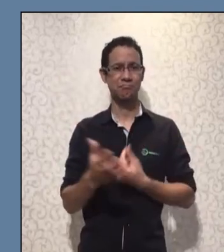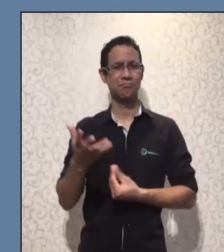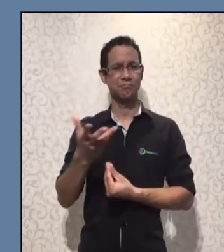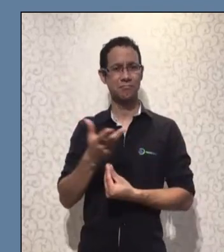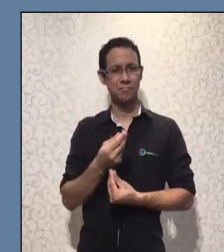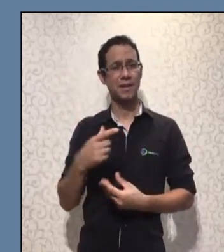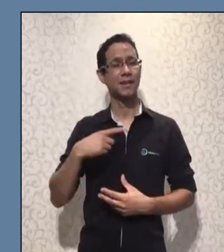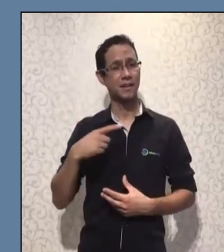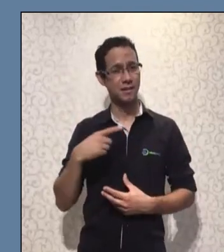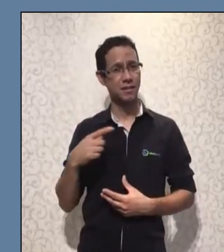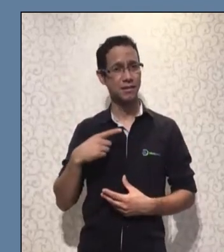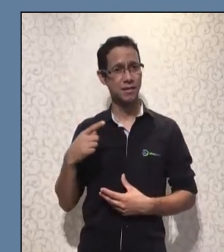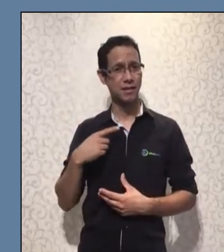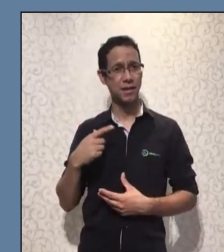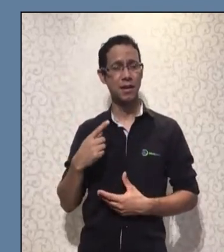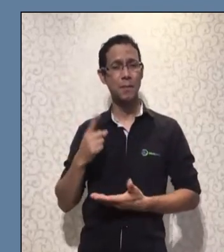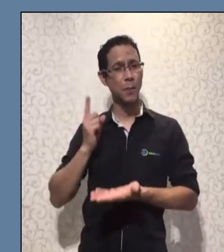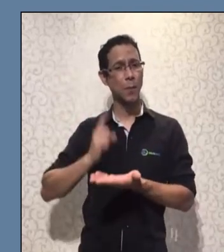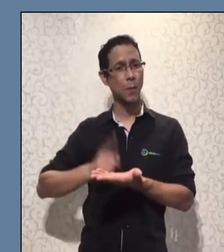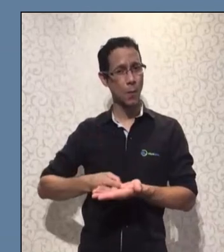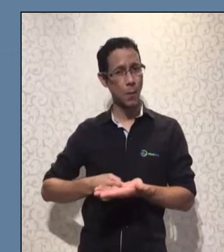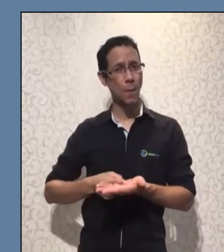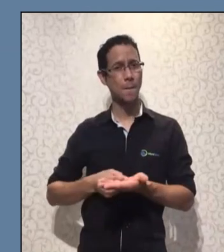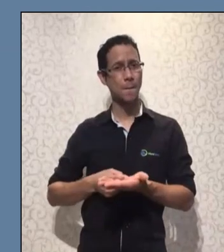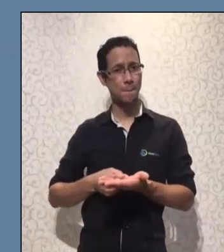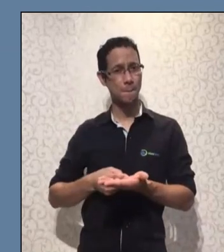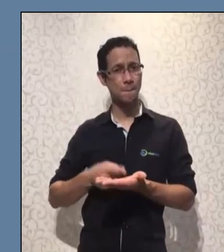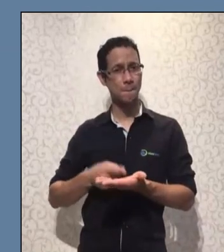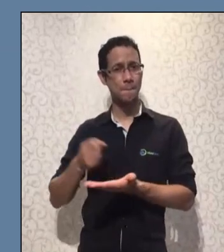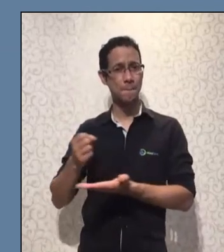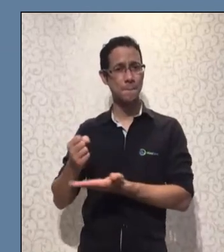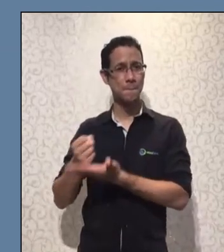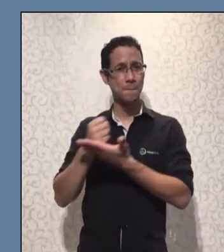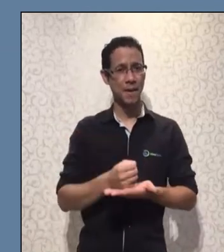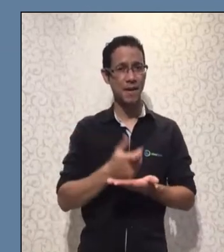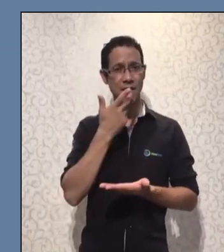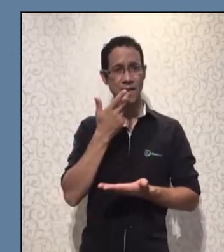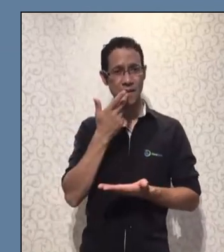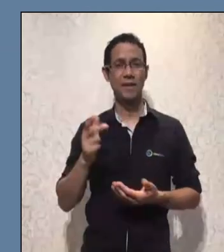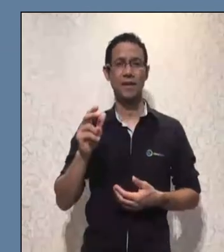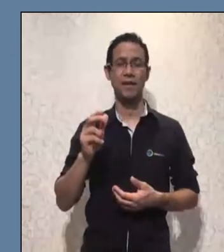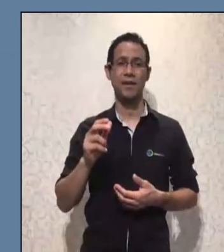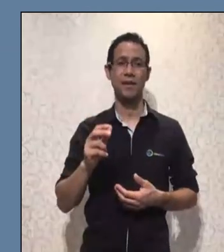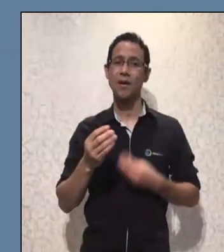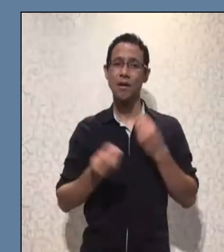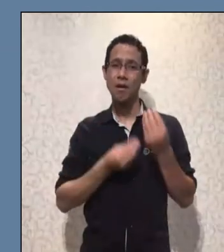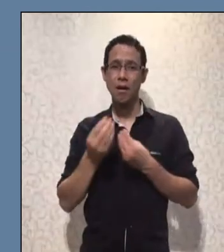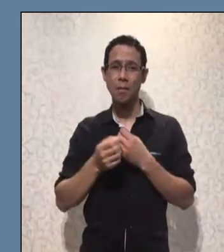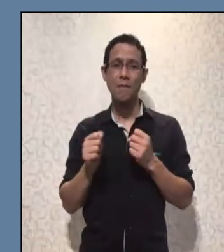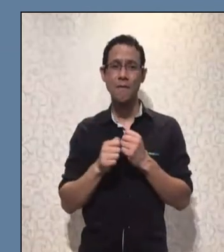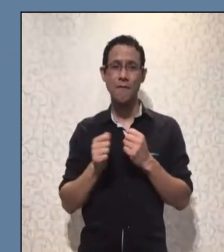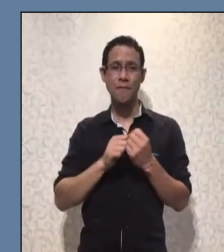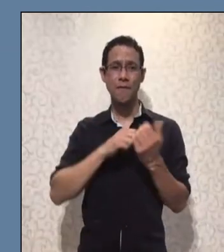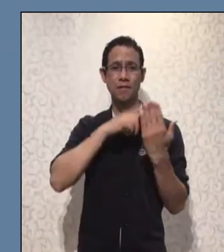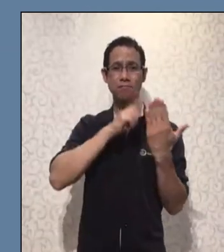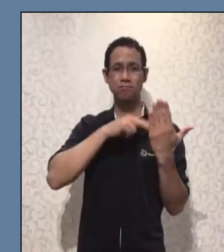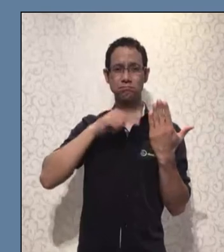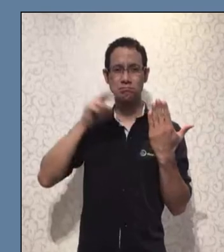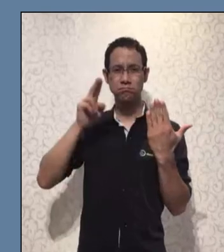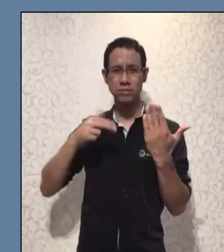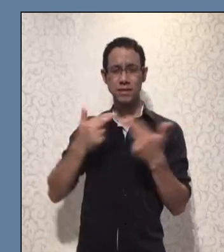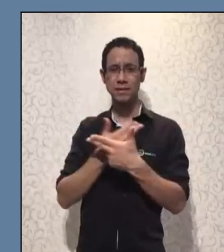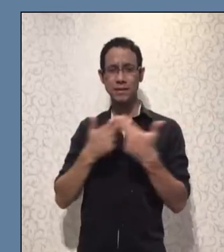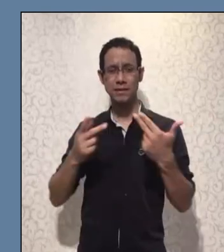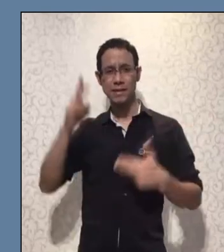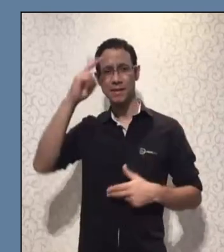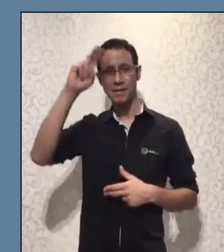encomenda, com falar um pouco da fatura, de como é fazer uma pintura histórica, dos pintores